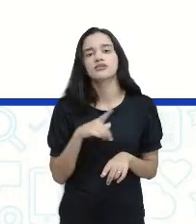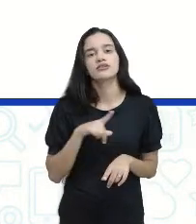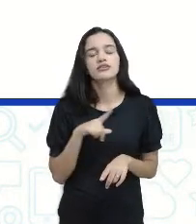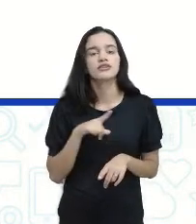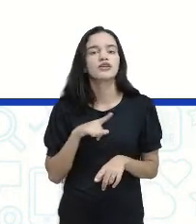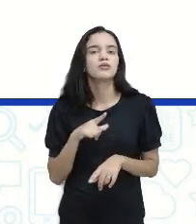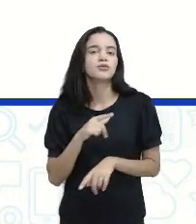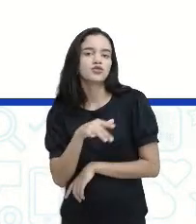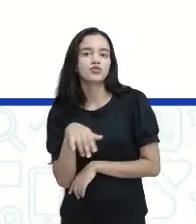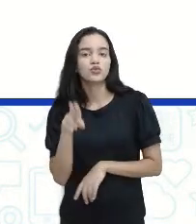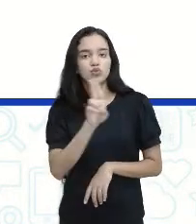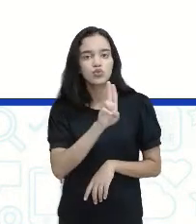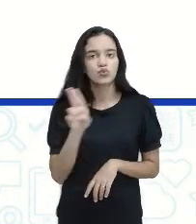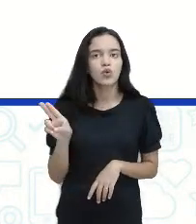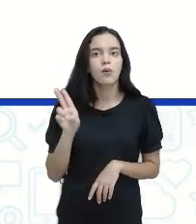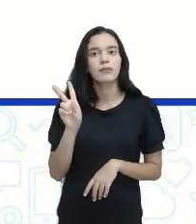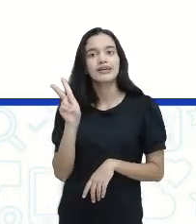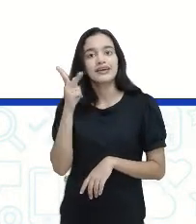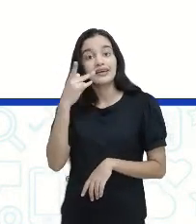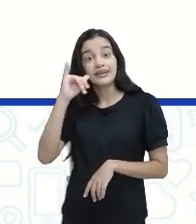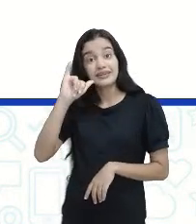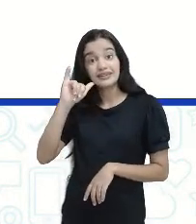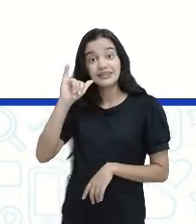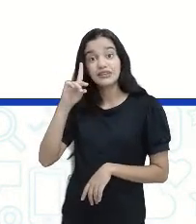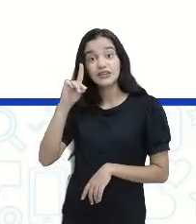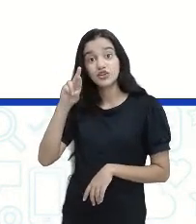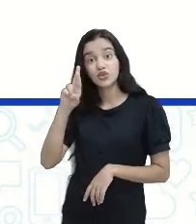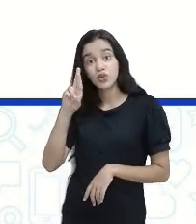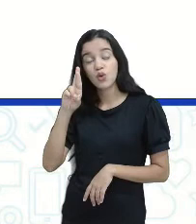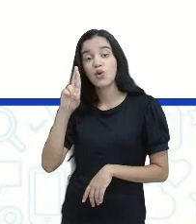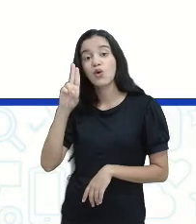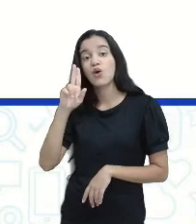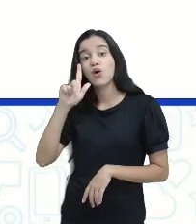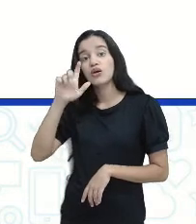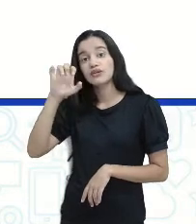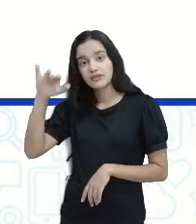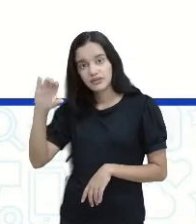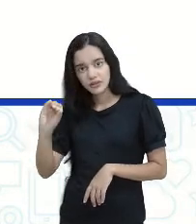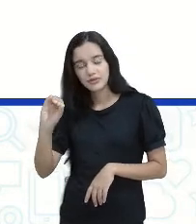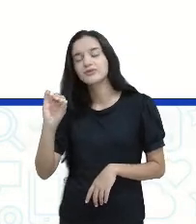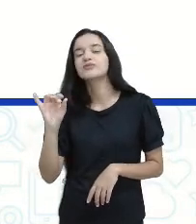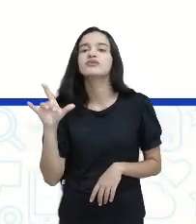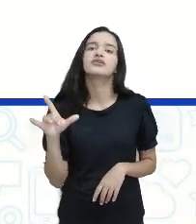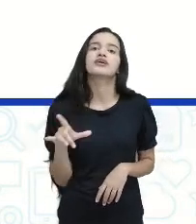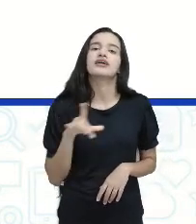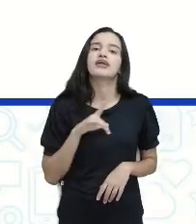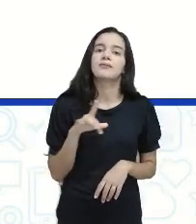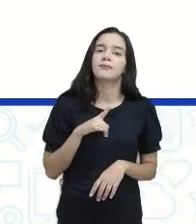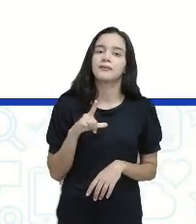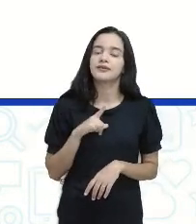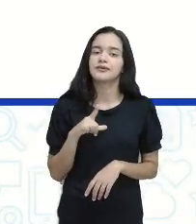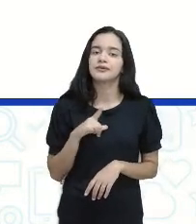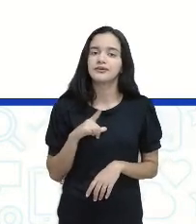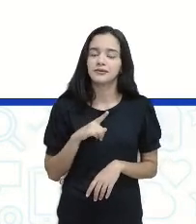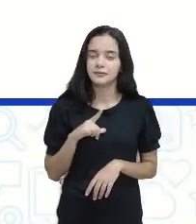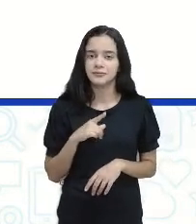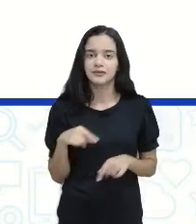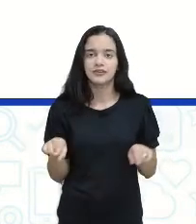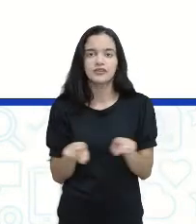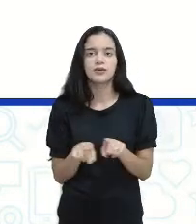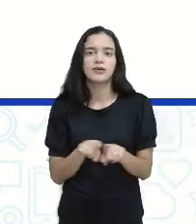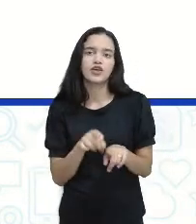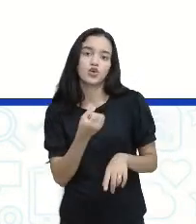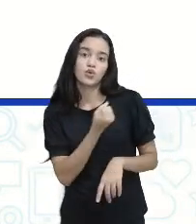dele, ó, hidrogênio, tá escrito em inglês, mas é hidrogênio, tá bom? E aí temos um